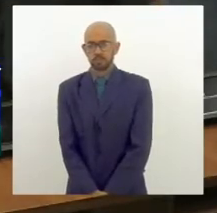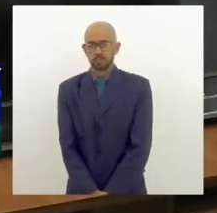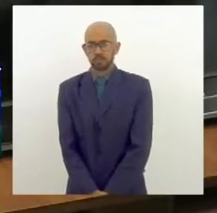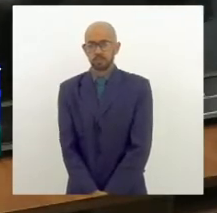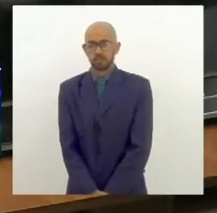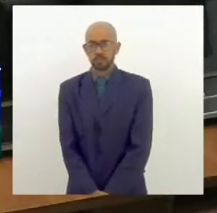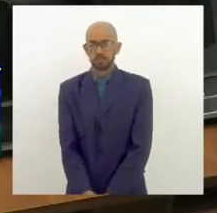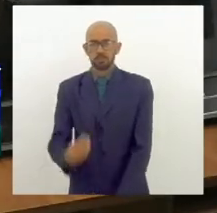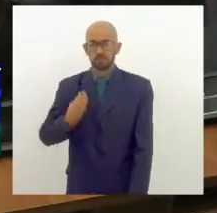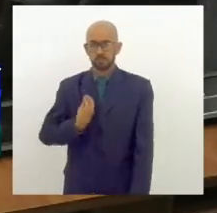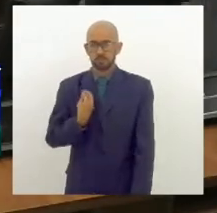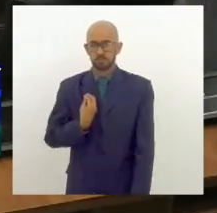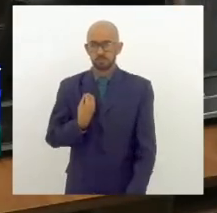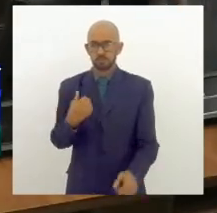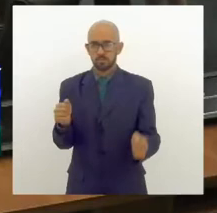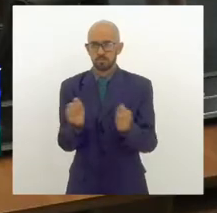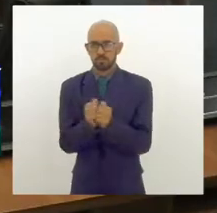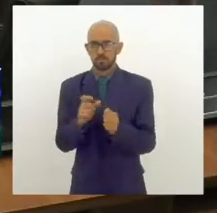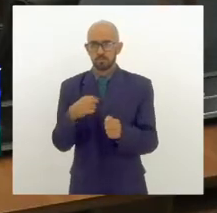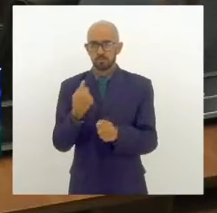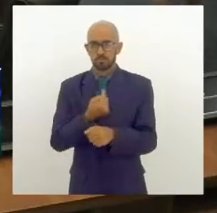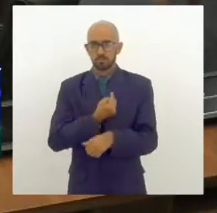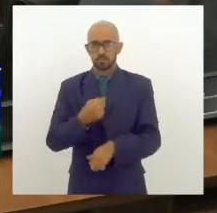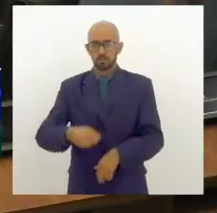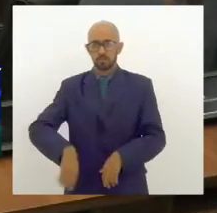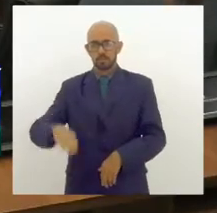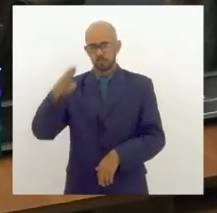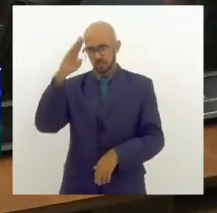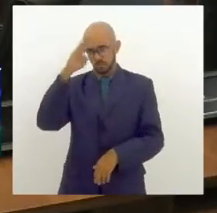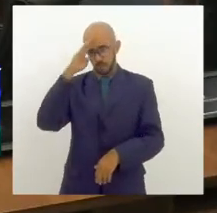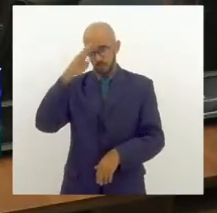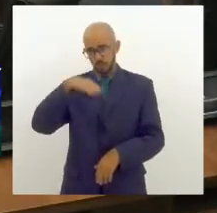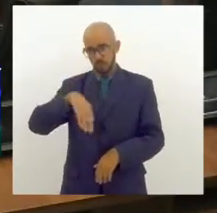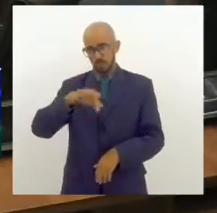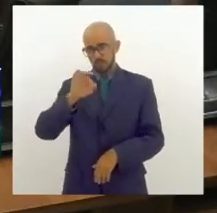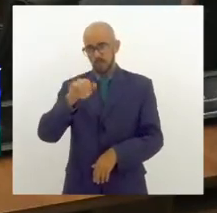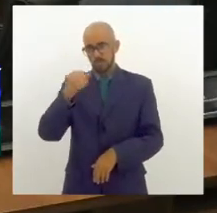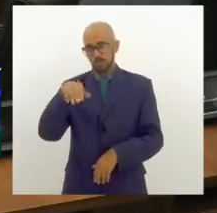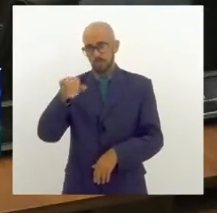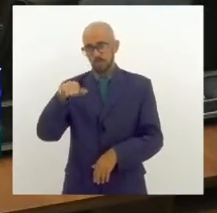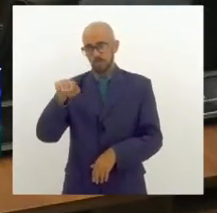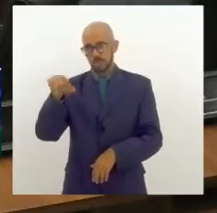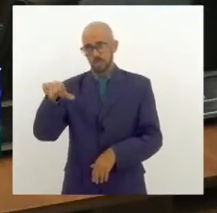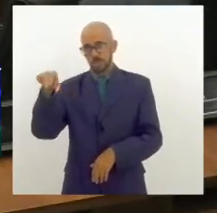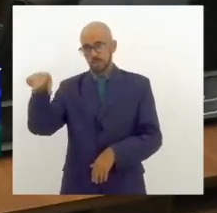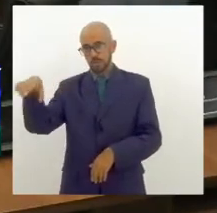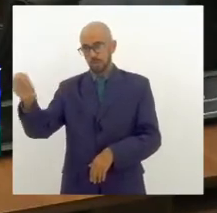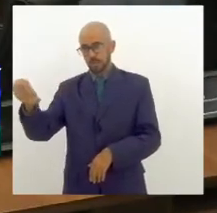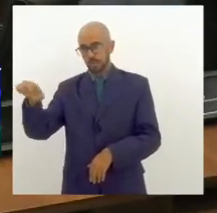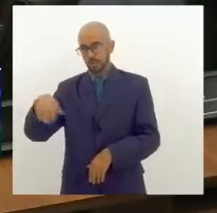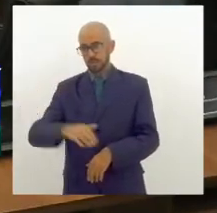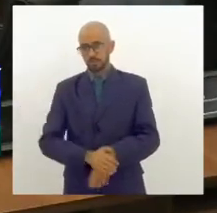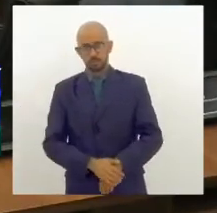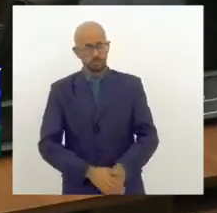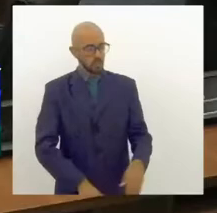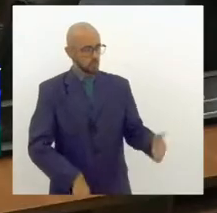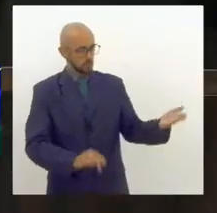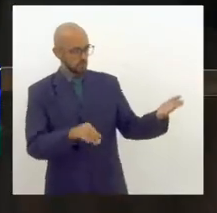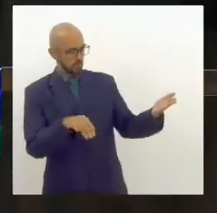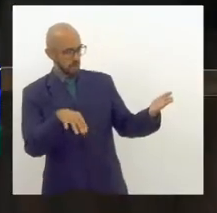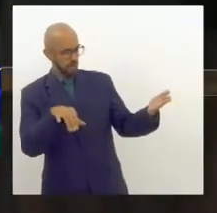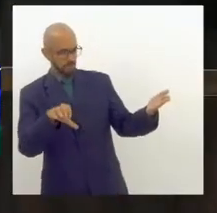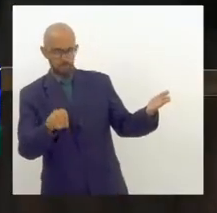Está presente conosco aqui a nossa querida Major Fabiane. Fabiane. Deputado Fábio, agora com tupete de Elvis